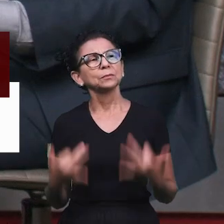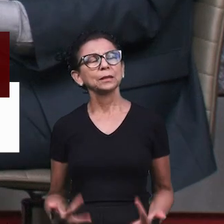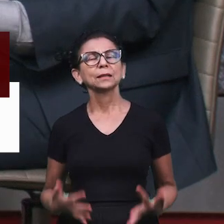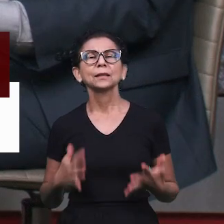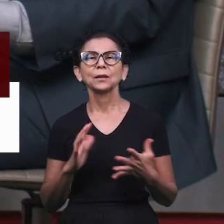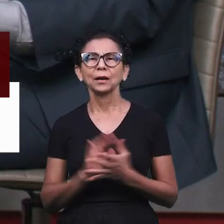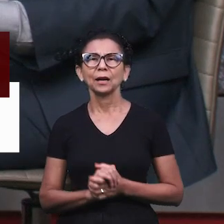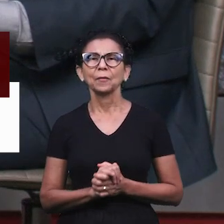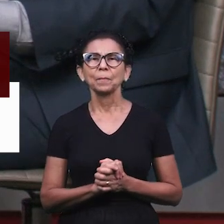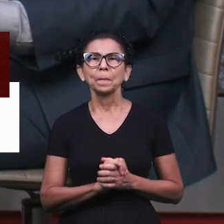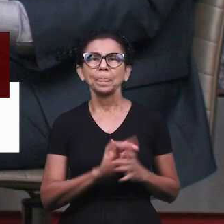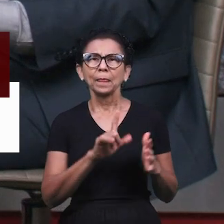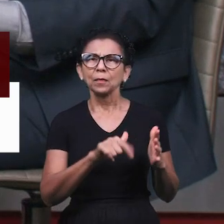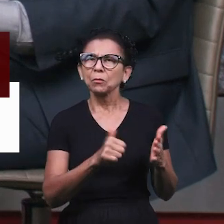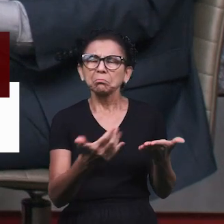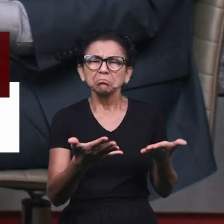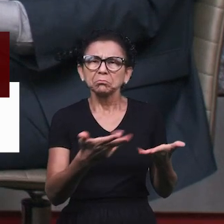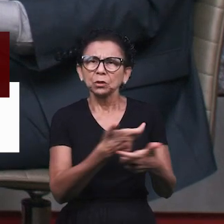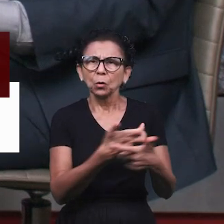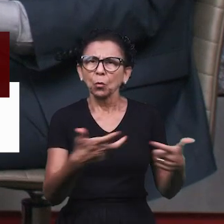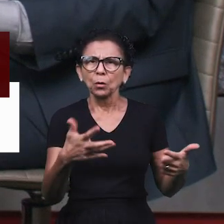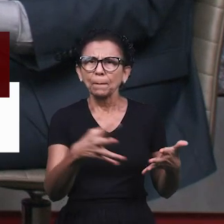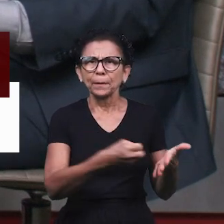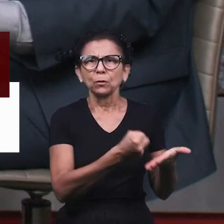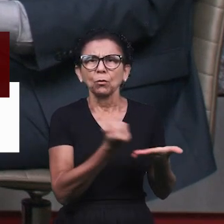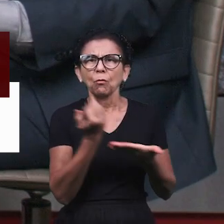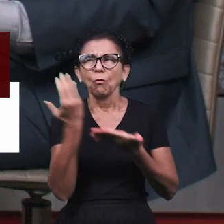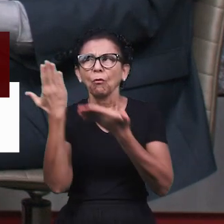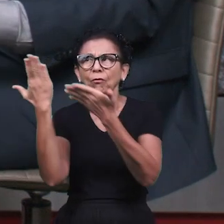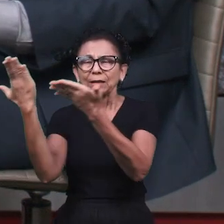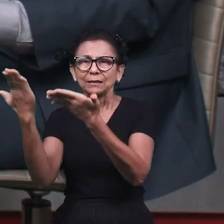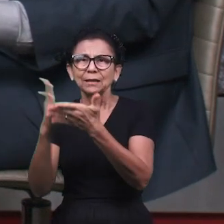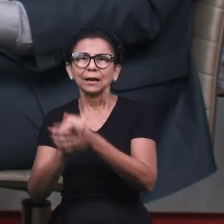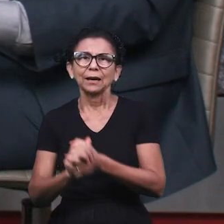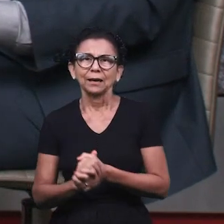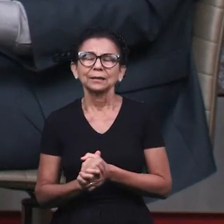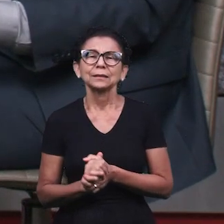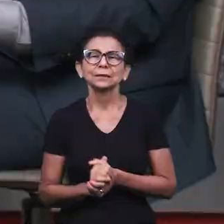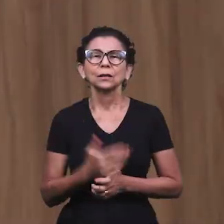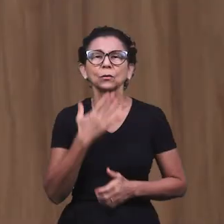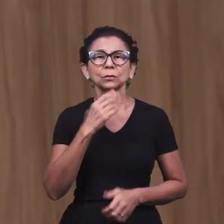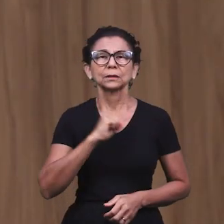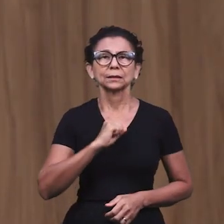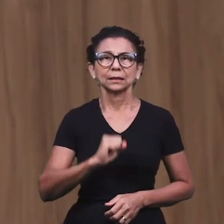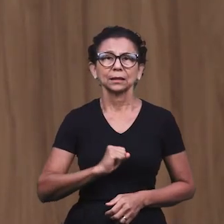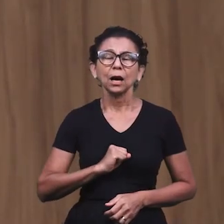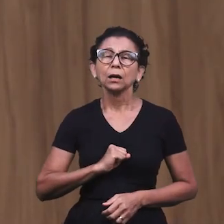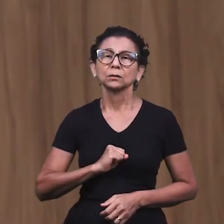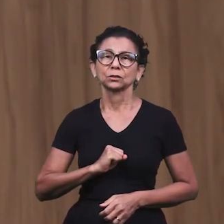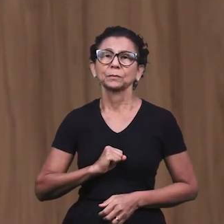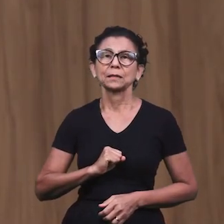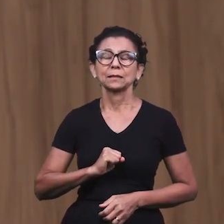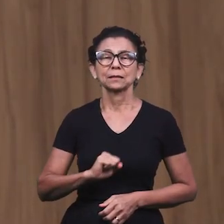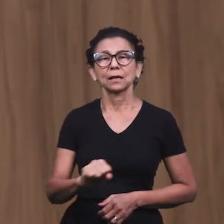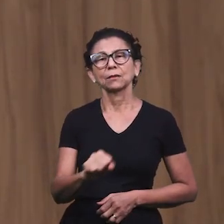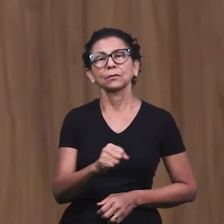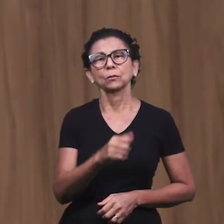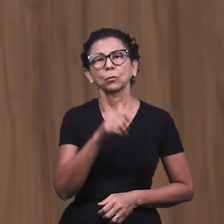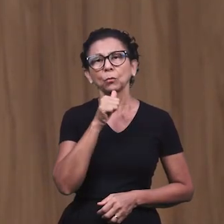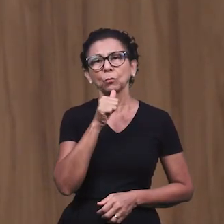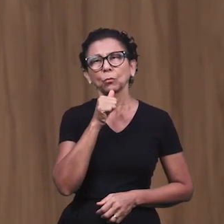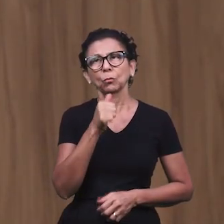entregava a oferta e o sacerdote movia diante do Senhor. era uma coisa que era para todo mundo perceber o que